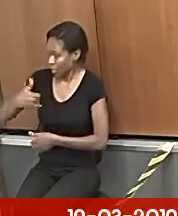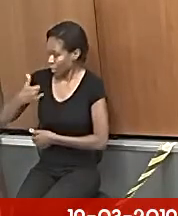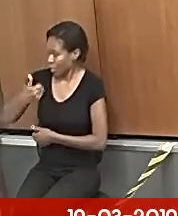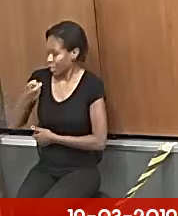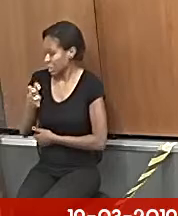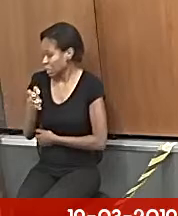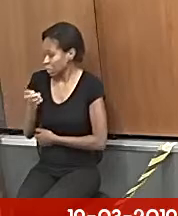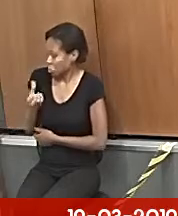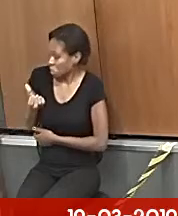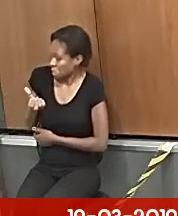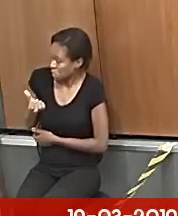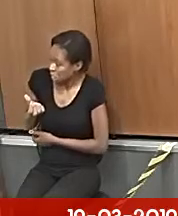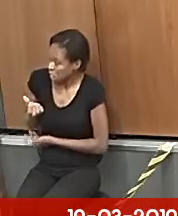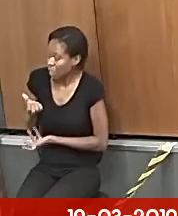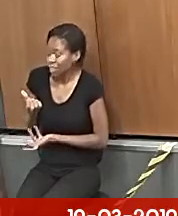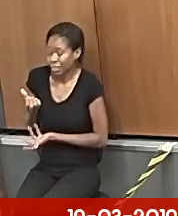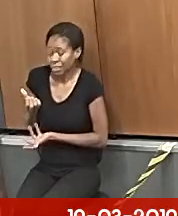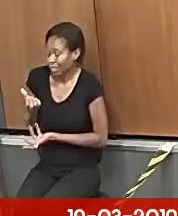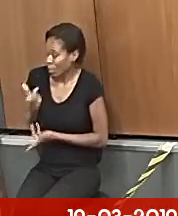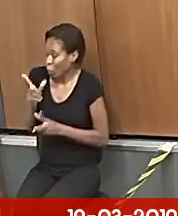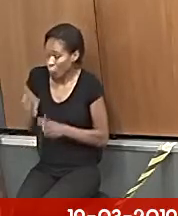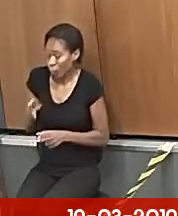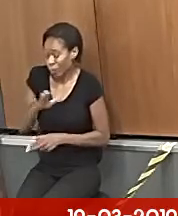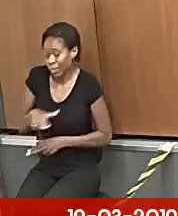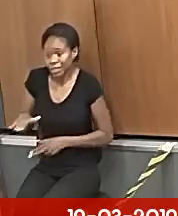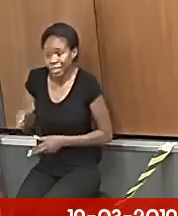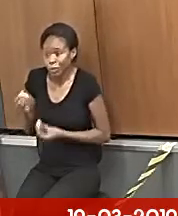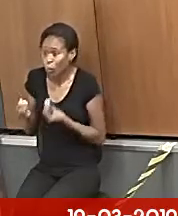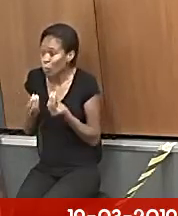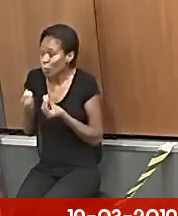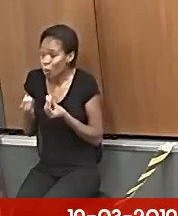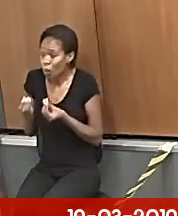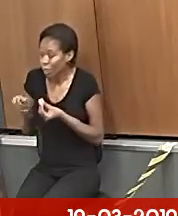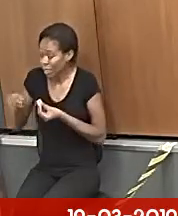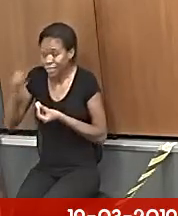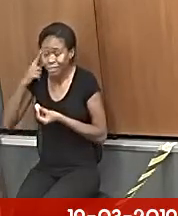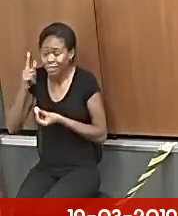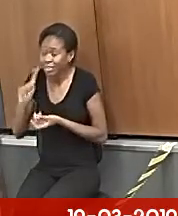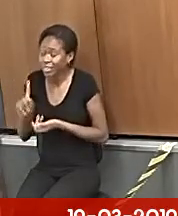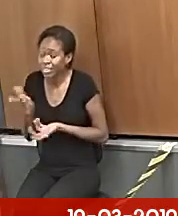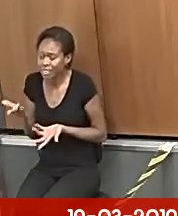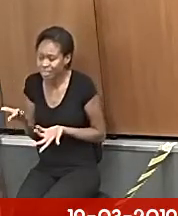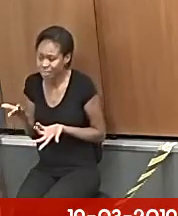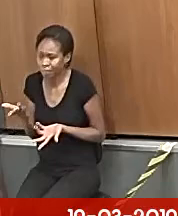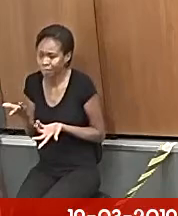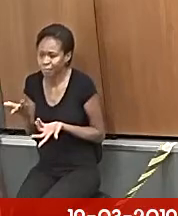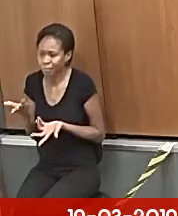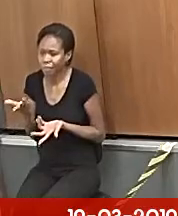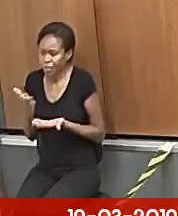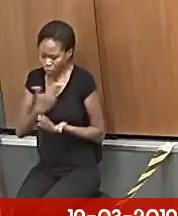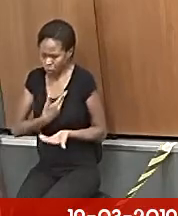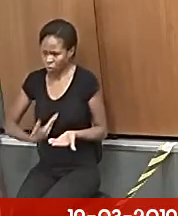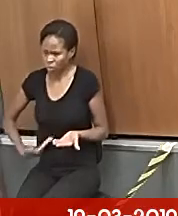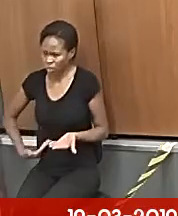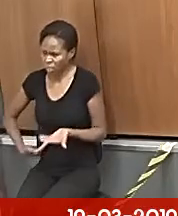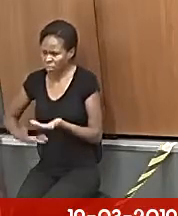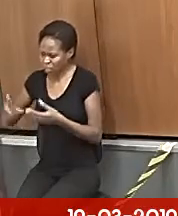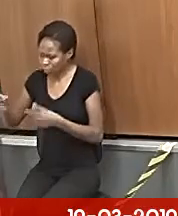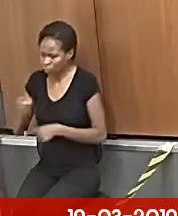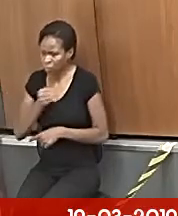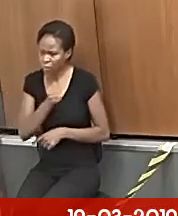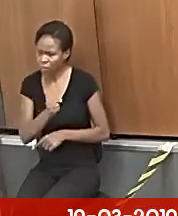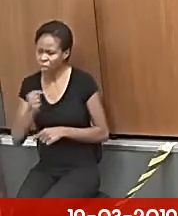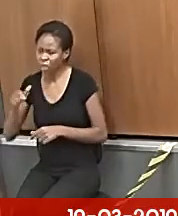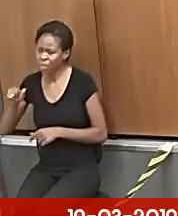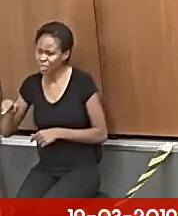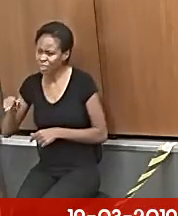dia um deles é o habitat desde então como é que faz como é que o governo pode mandar o menino pra escola regular como é que eu